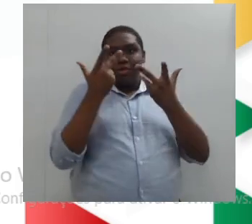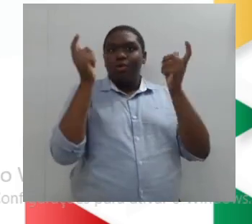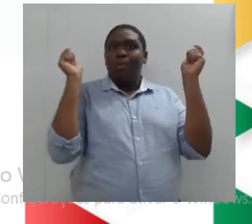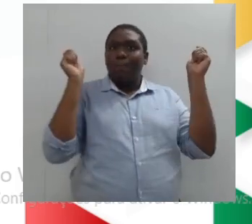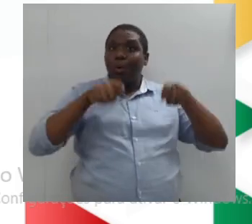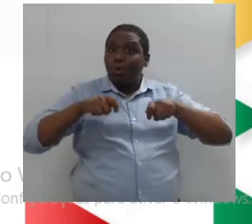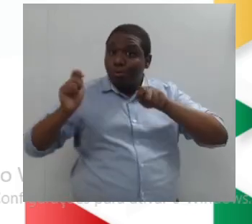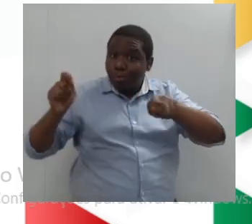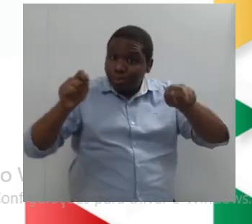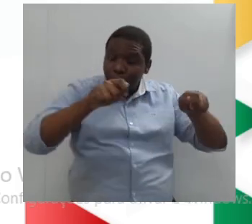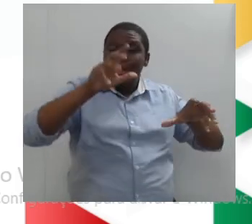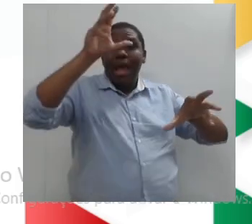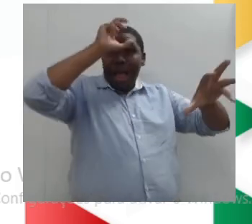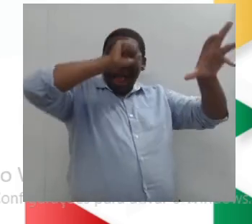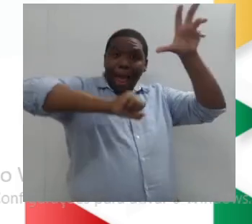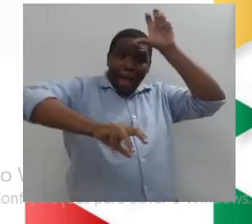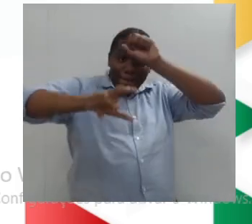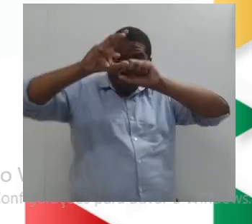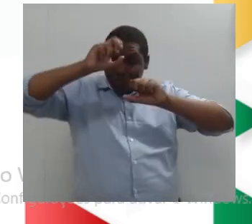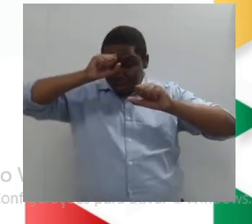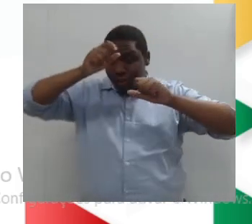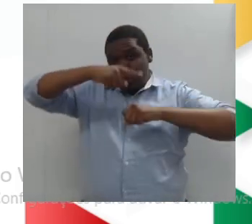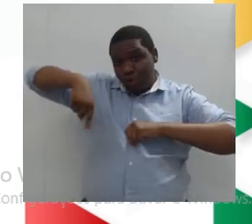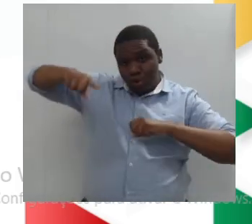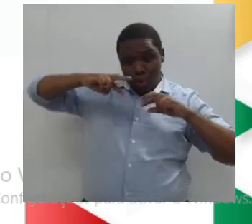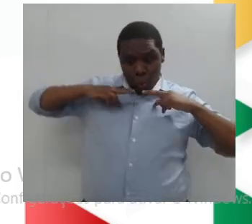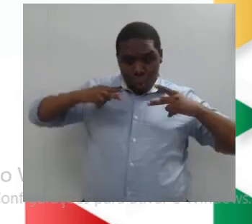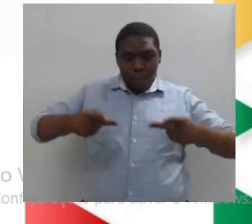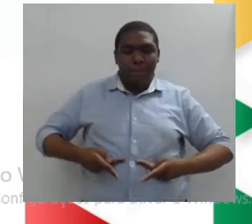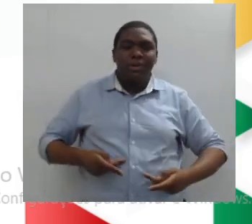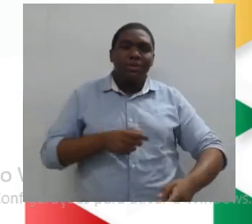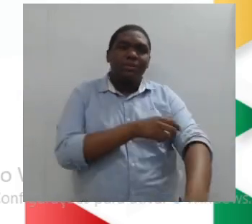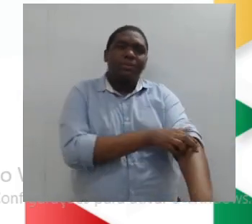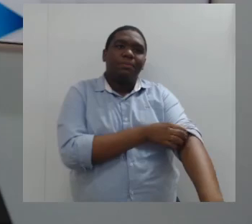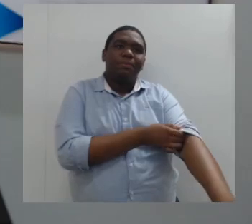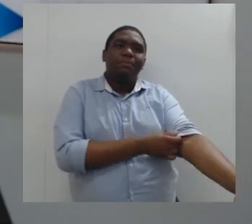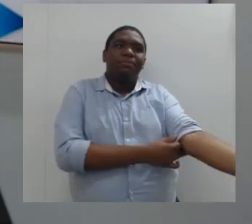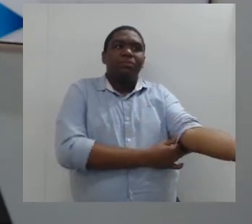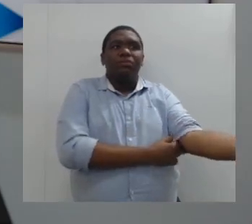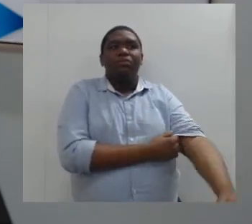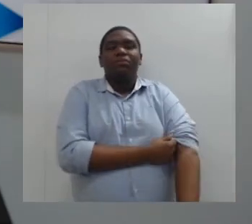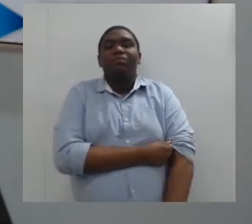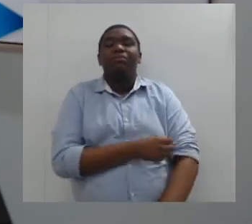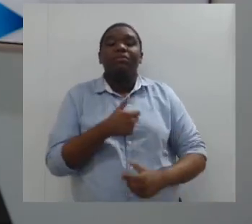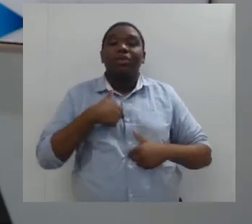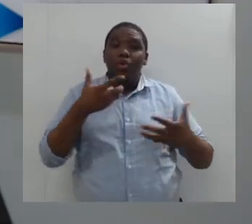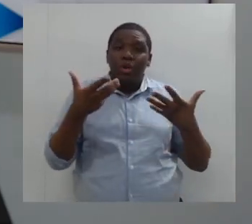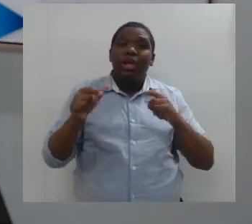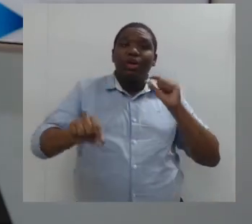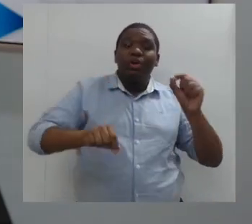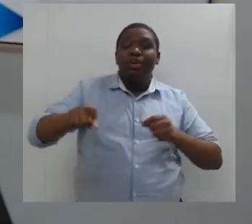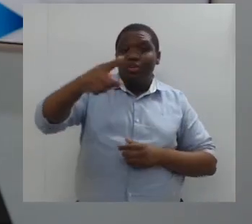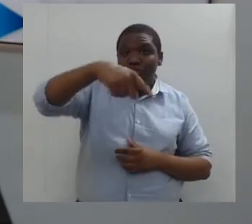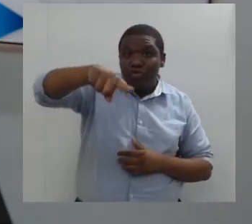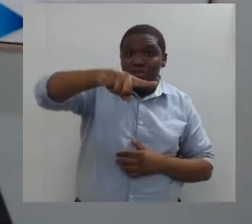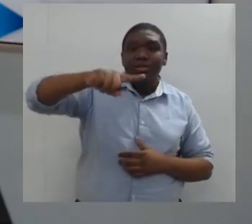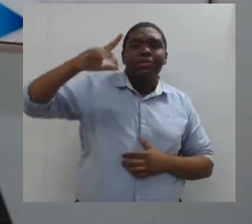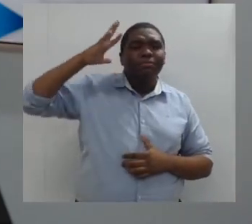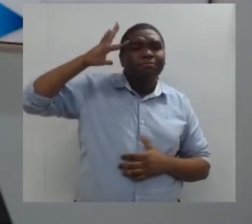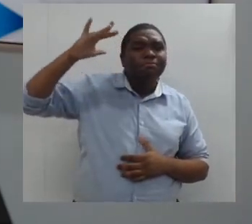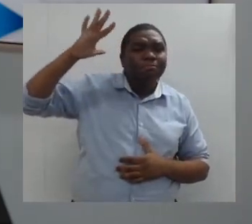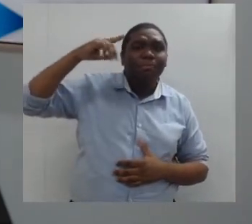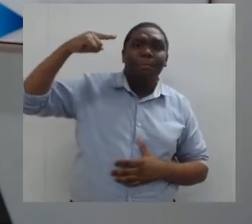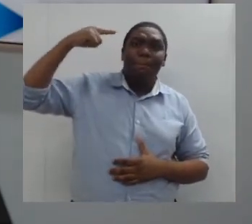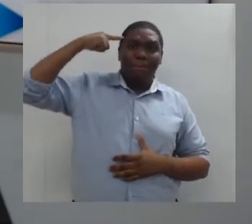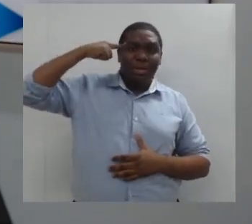possibilidades de aprendizado para a humanidade. Cortando para mim, eu gostaria que vocês refletissem sobre